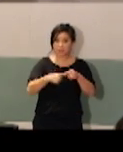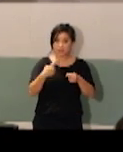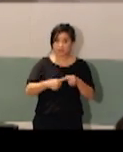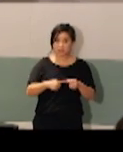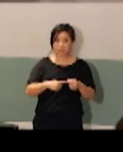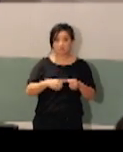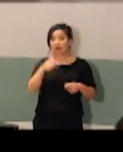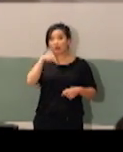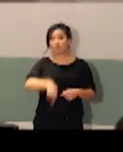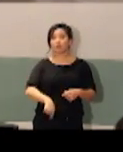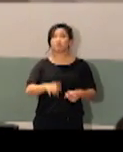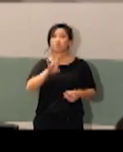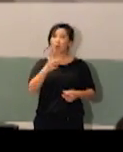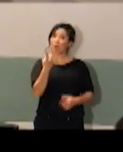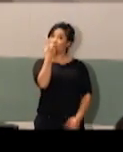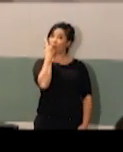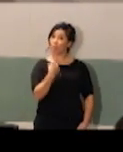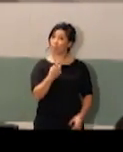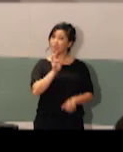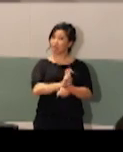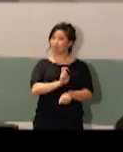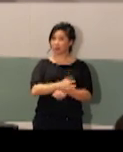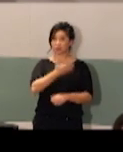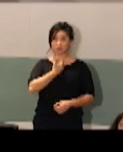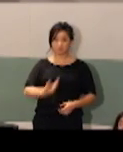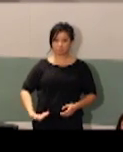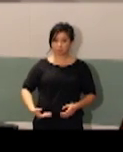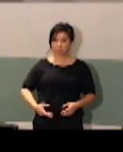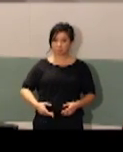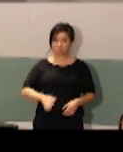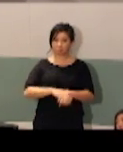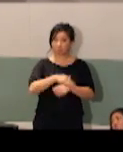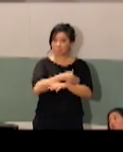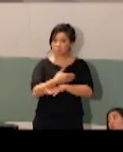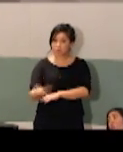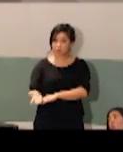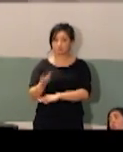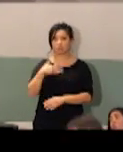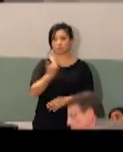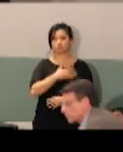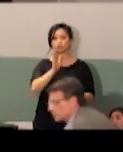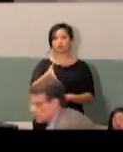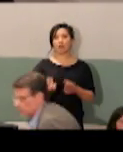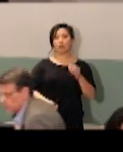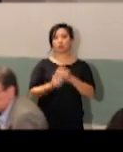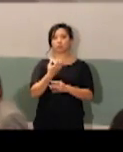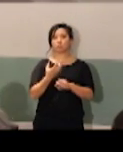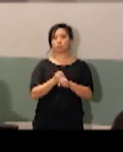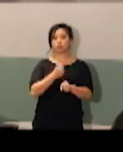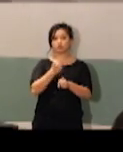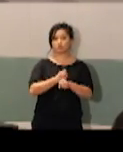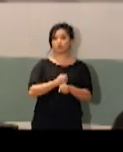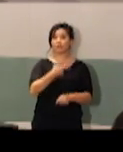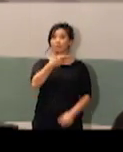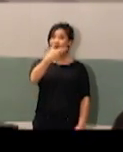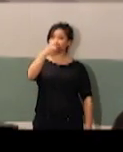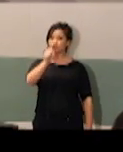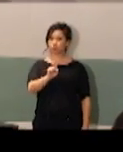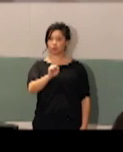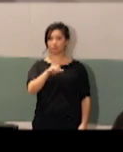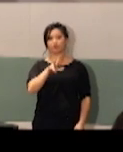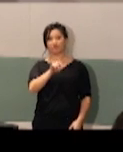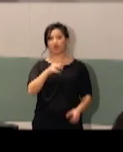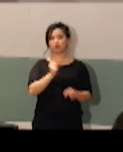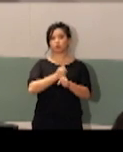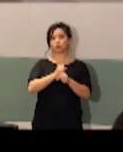creche pública durante todo esse tempo. Já entreguei 28 e estamos construindo 112 creches no Distrito Federal, oferecendo